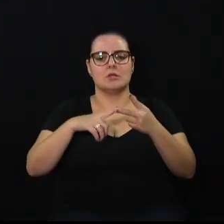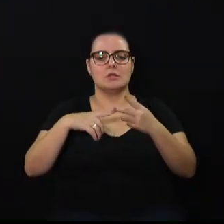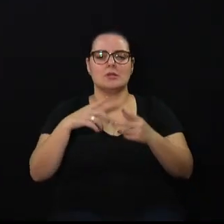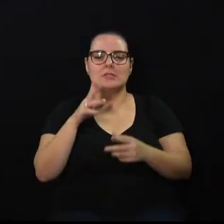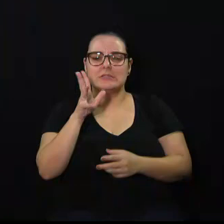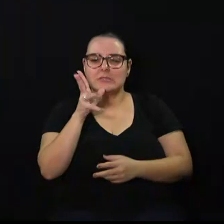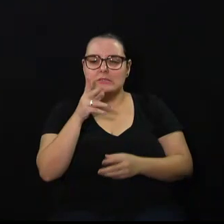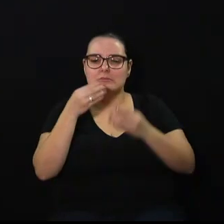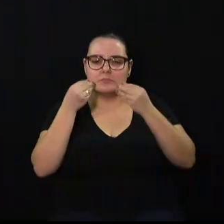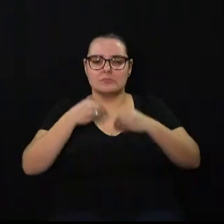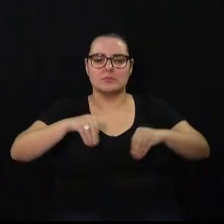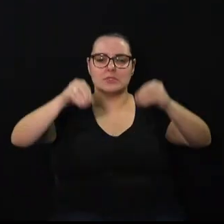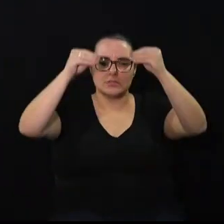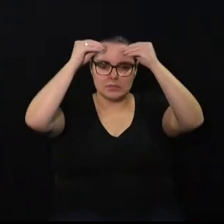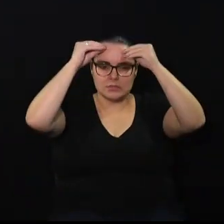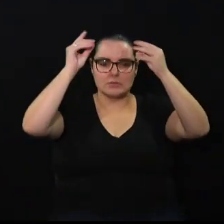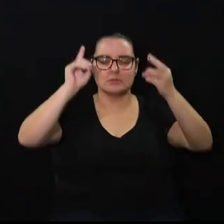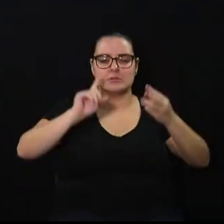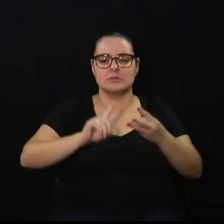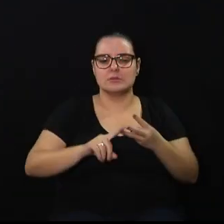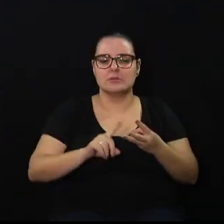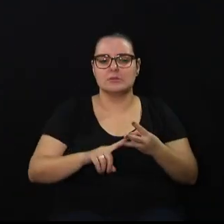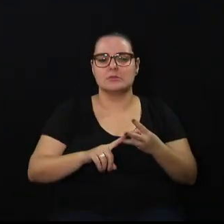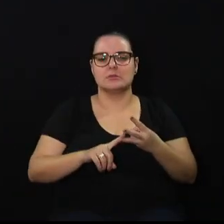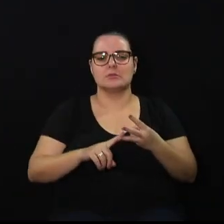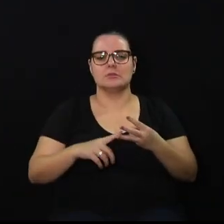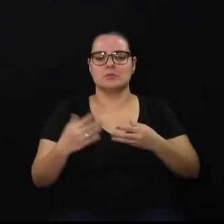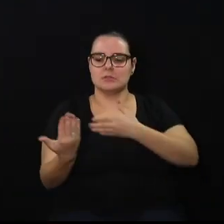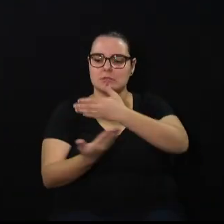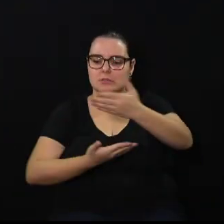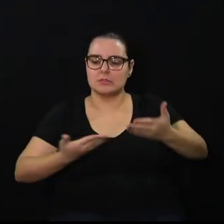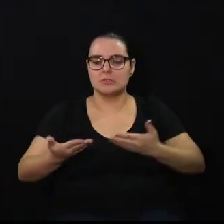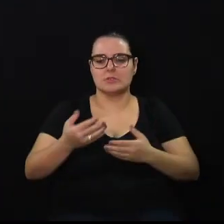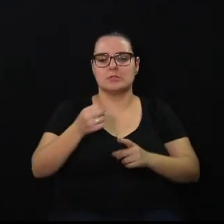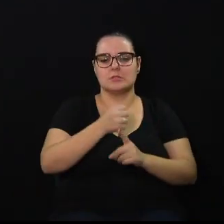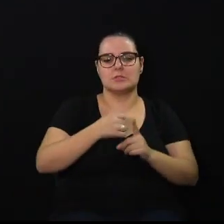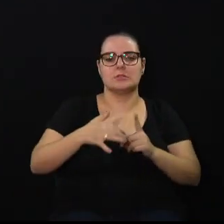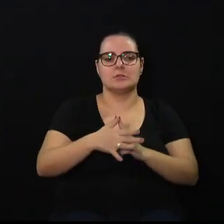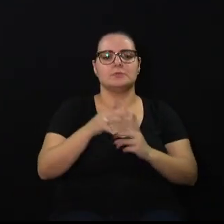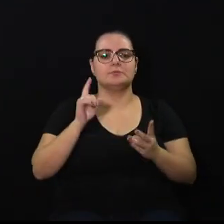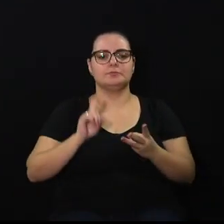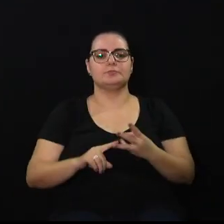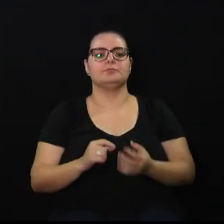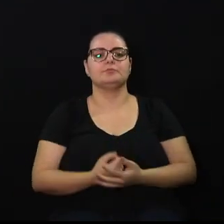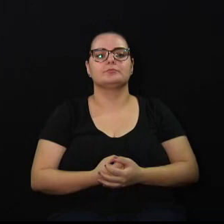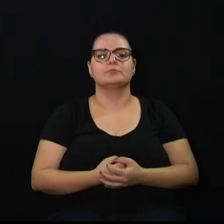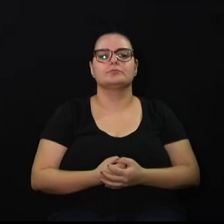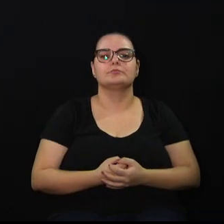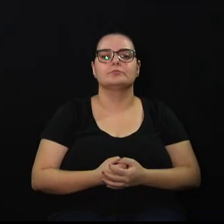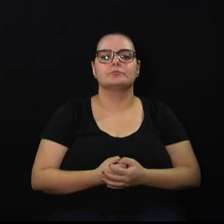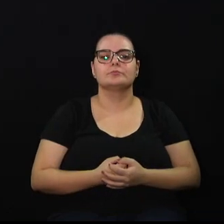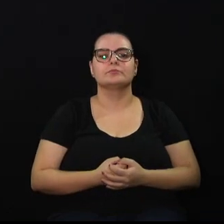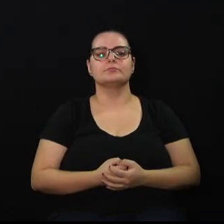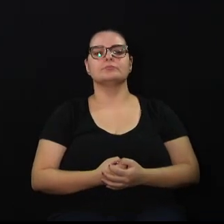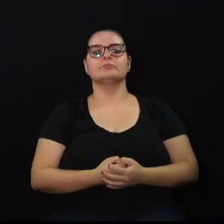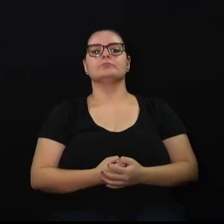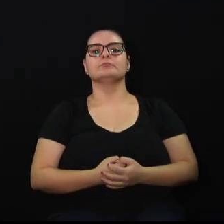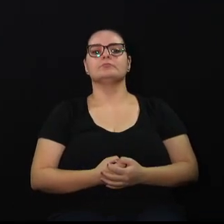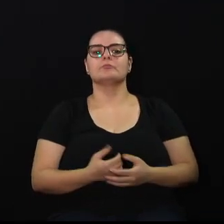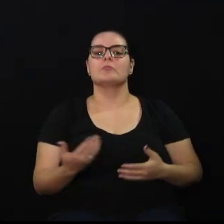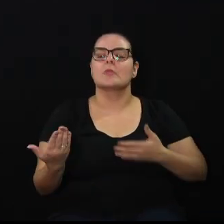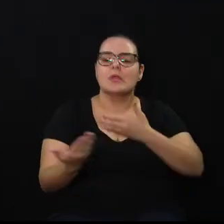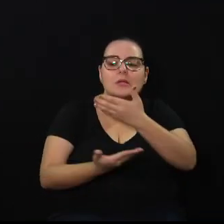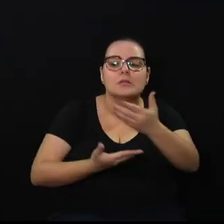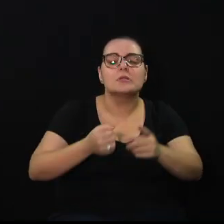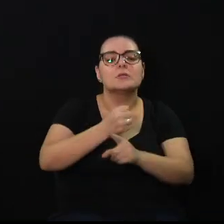viram dois grandes critérios dois grandes grupos o primeiro deles com déficit persistente na comunicação social e na interação social